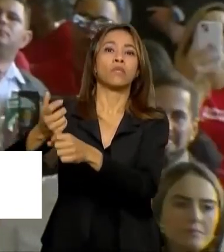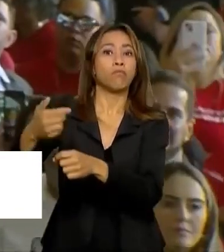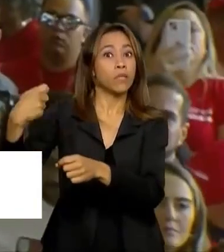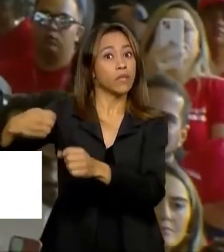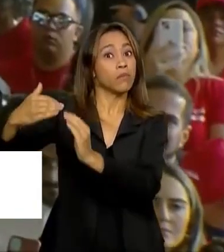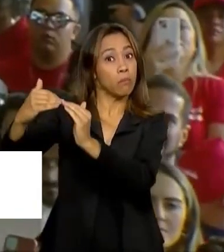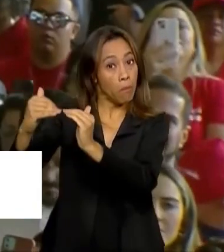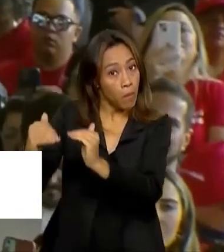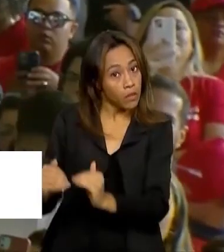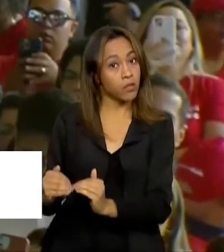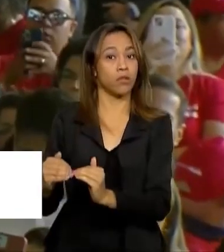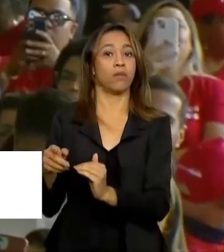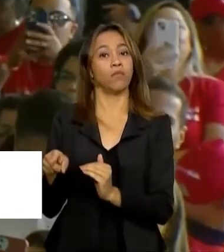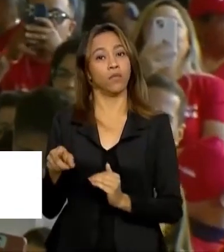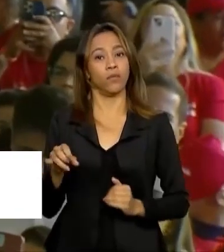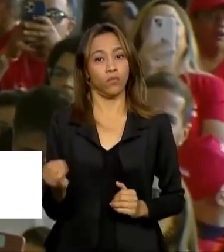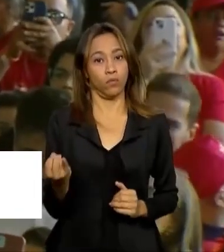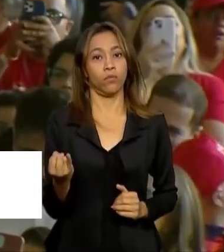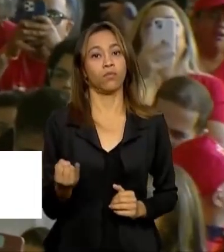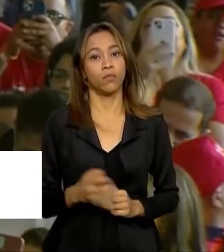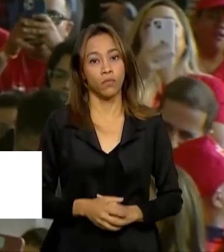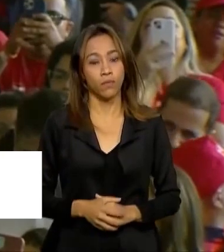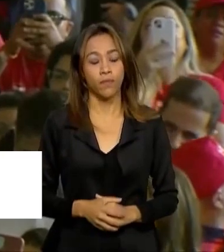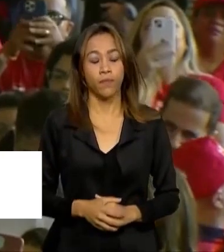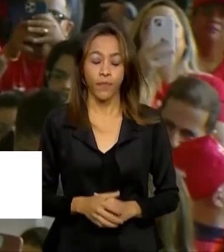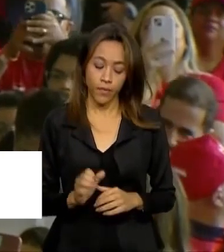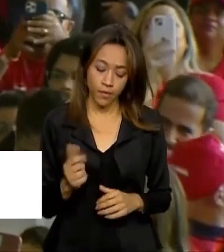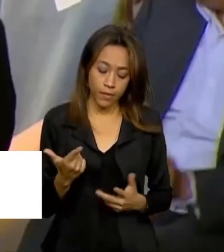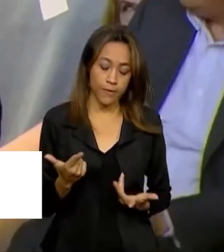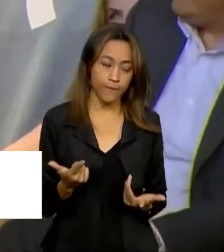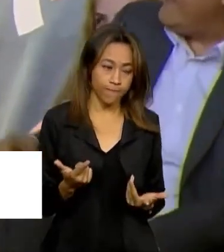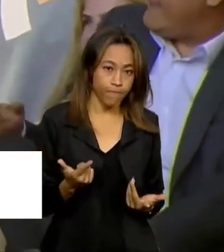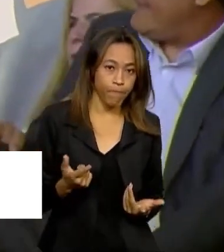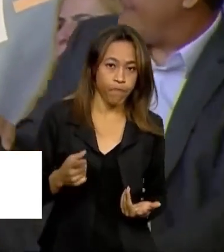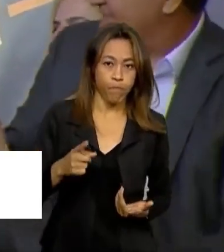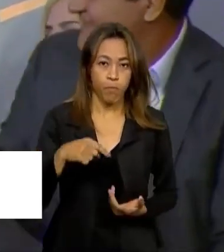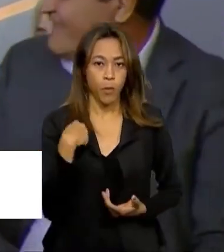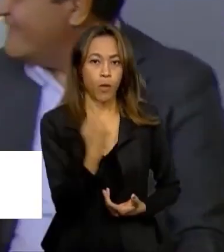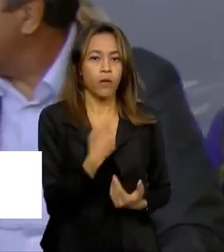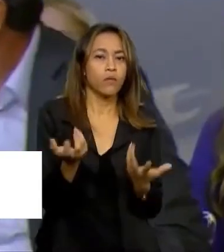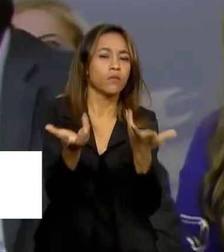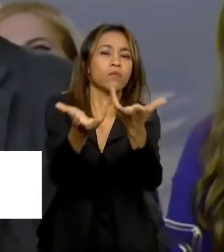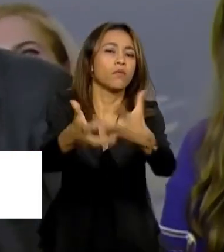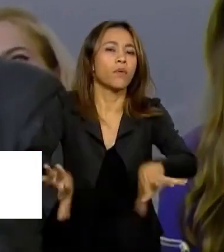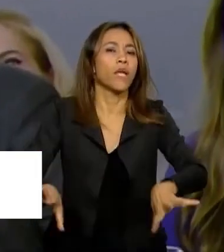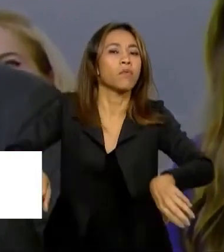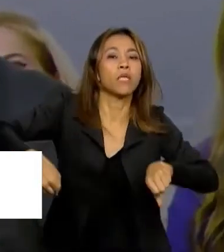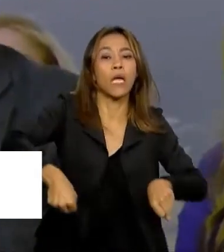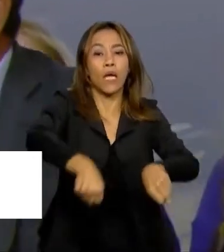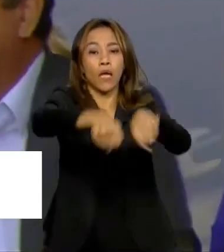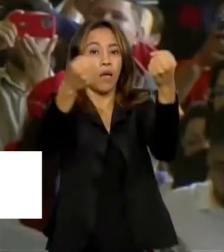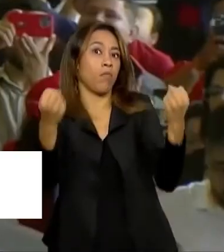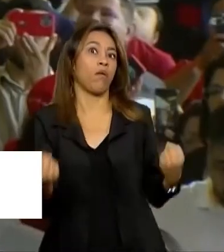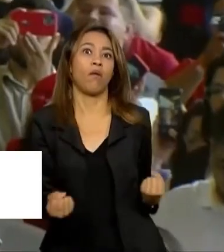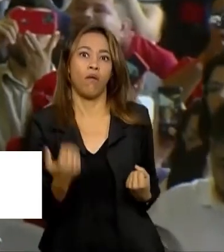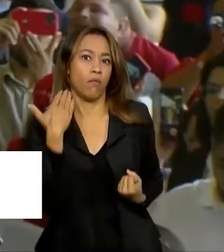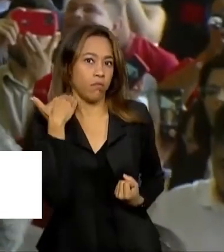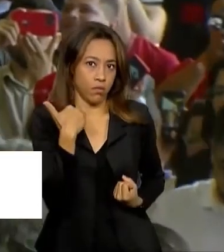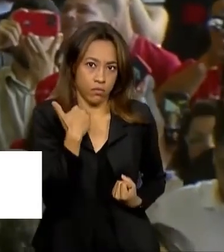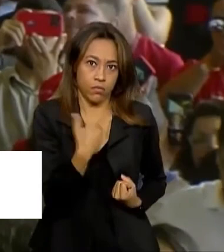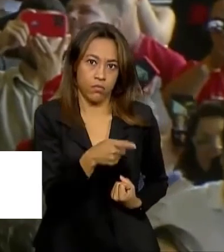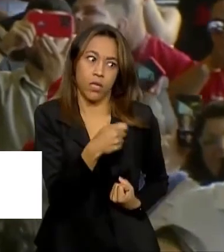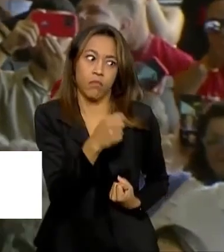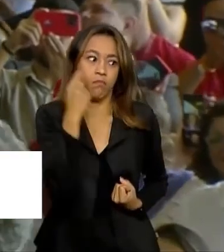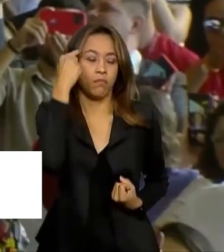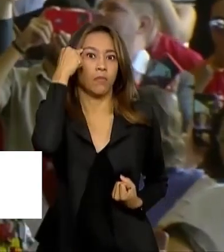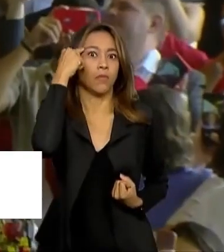baixar ainda. Obviamente que nós também não queremos quebrar o banco, porque o banco tem que dar um